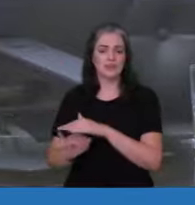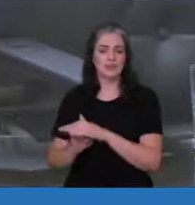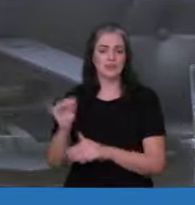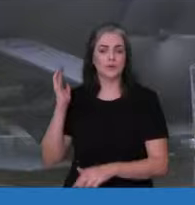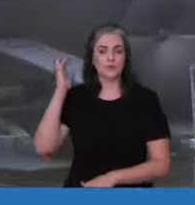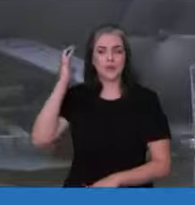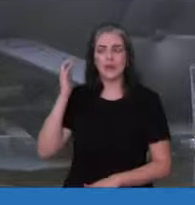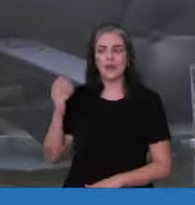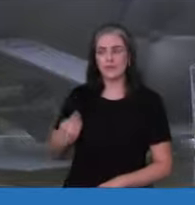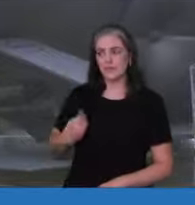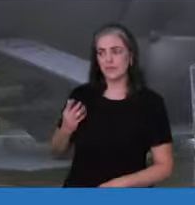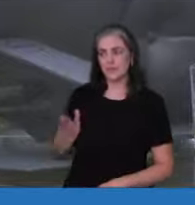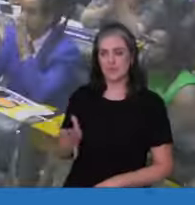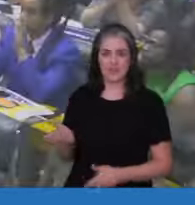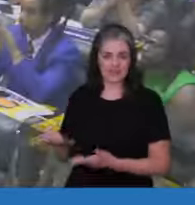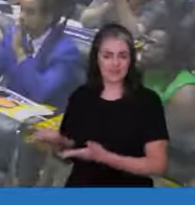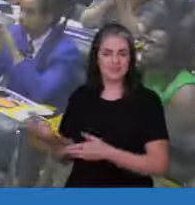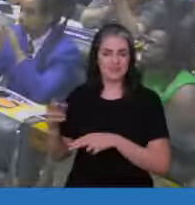presente.